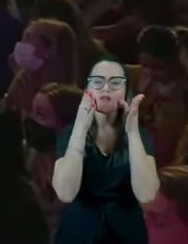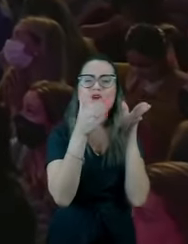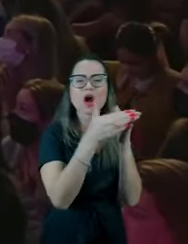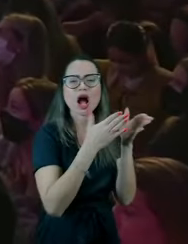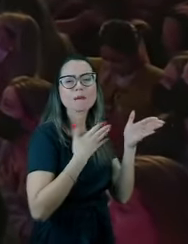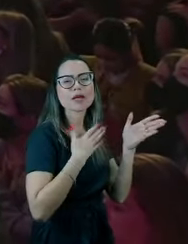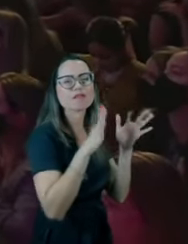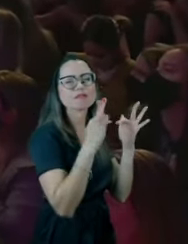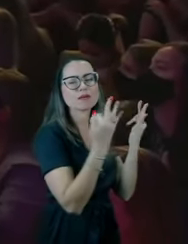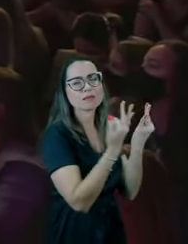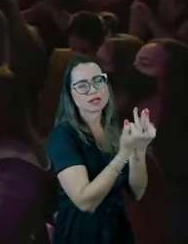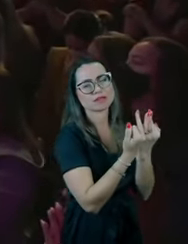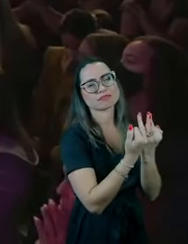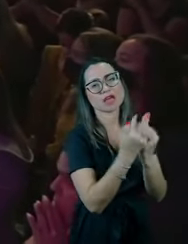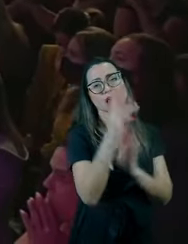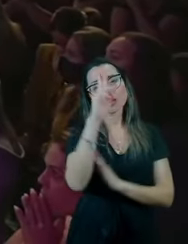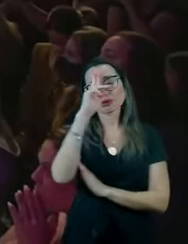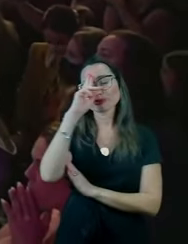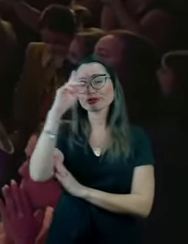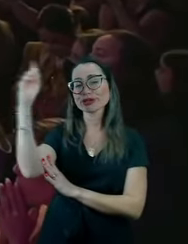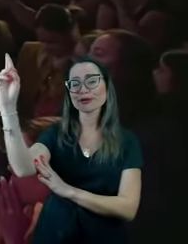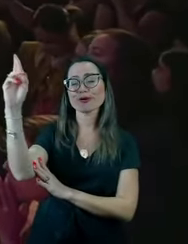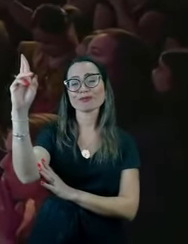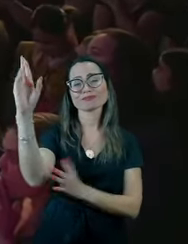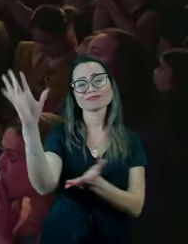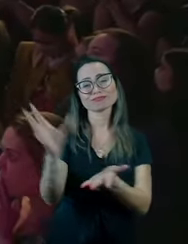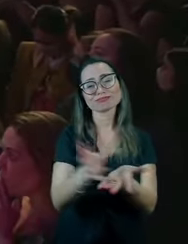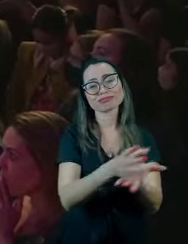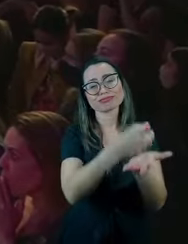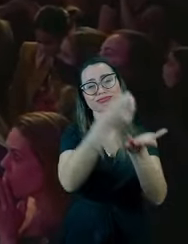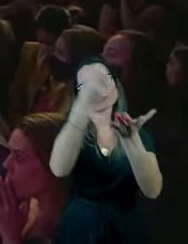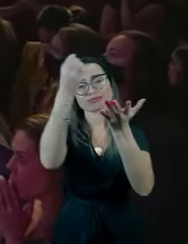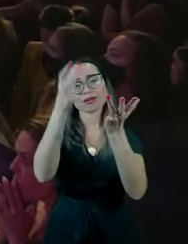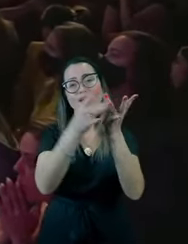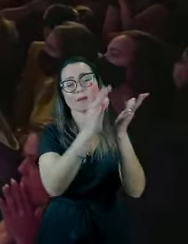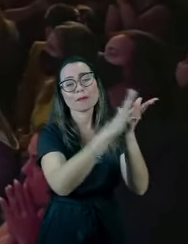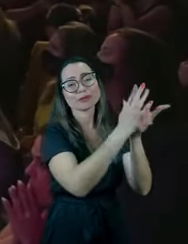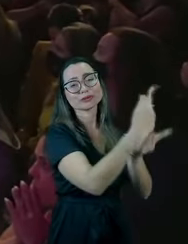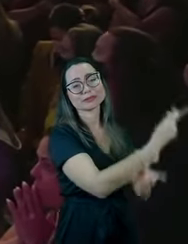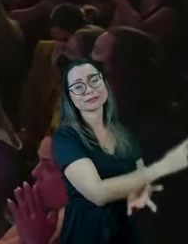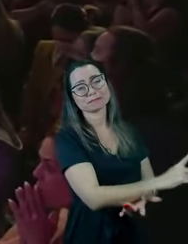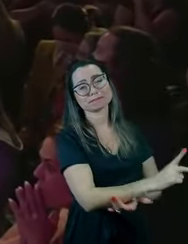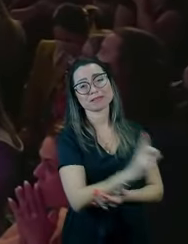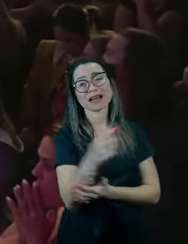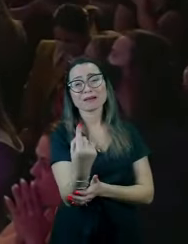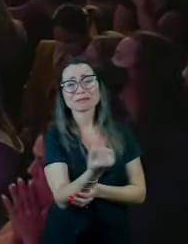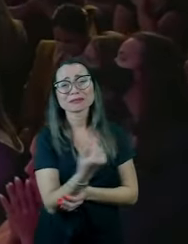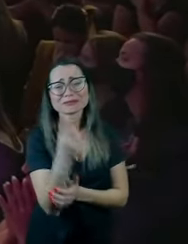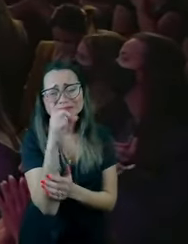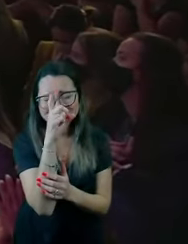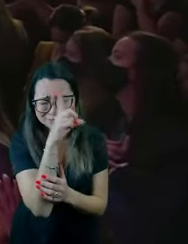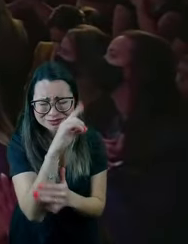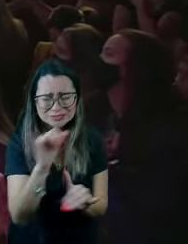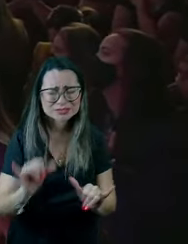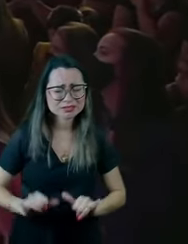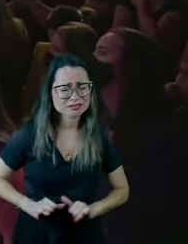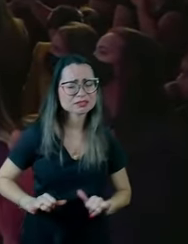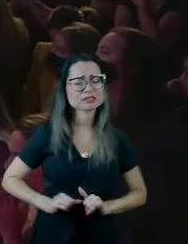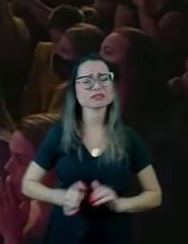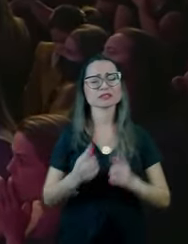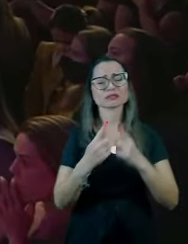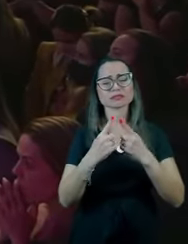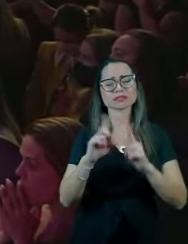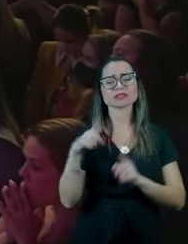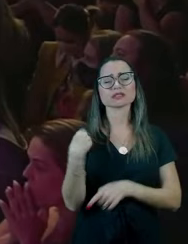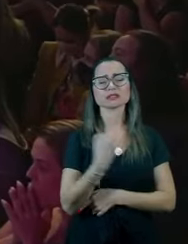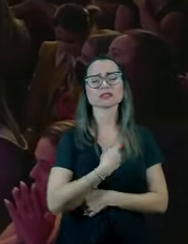Senhor recolheu a Eliane. Para nós todos foi muito difícil. Mas nós sabemos que nós não construímos